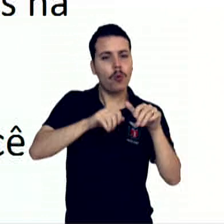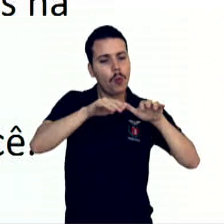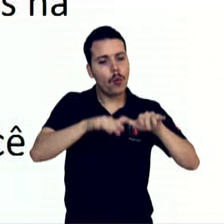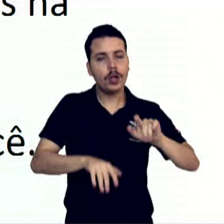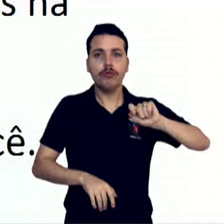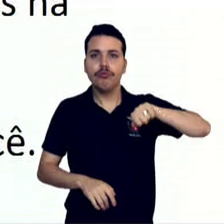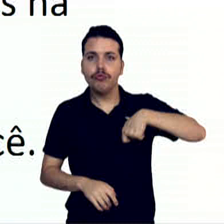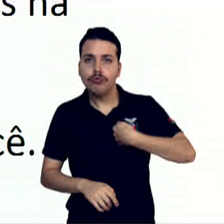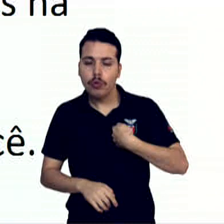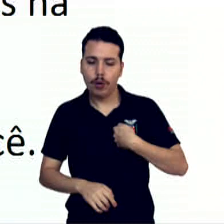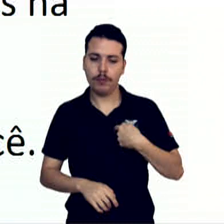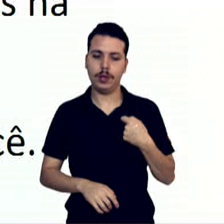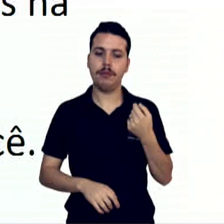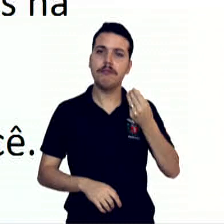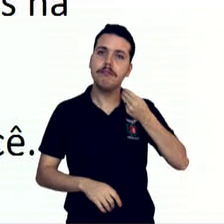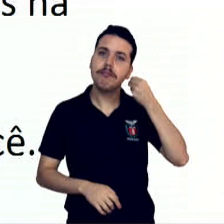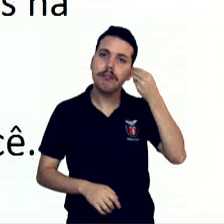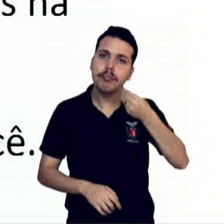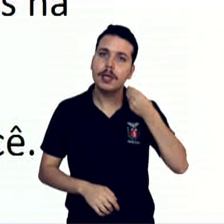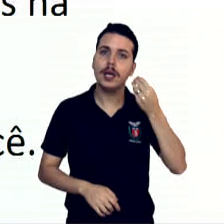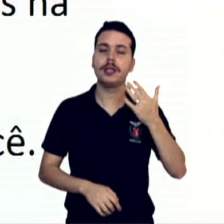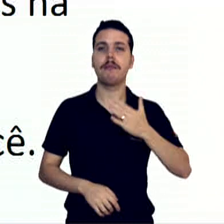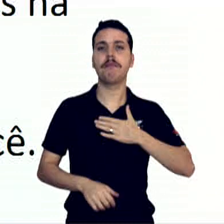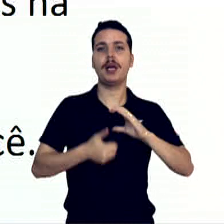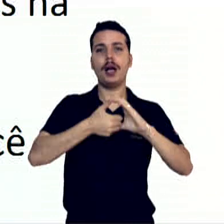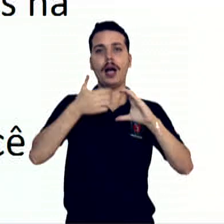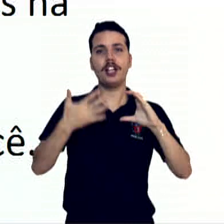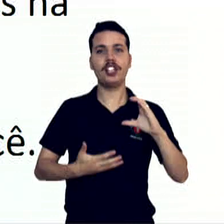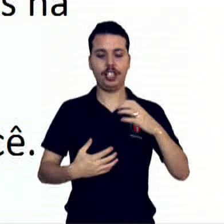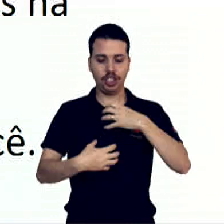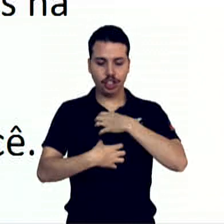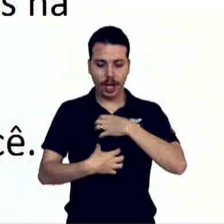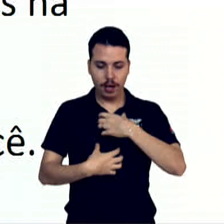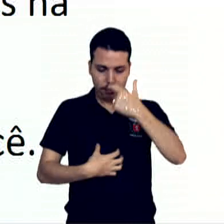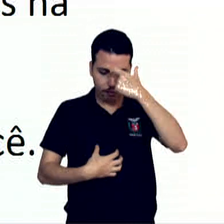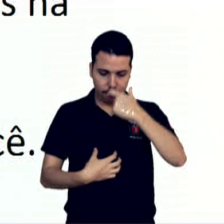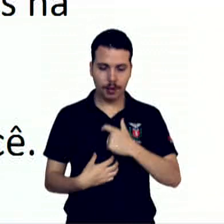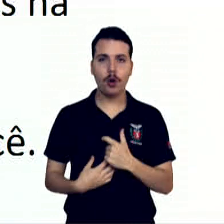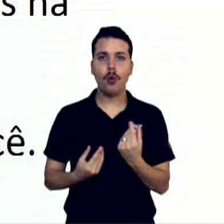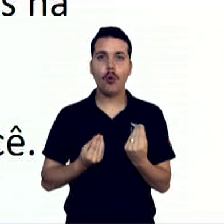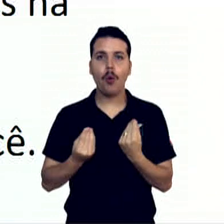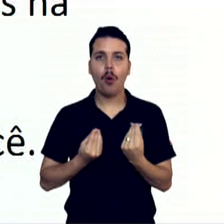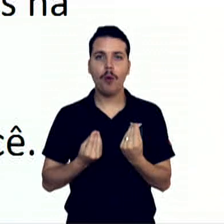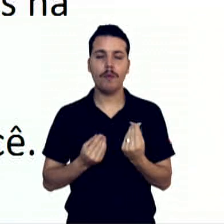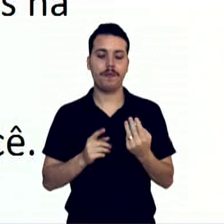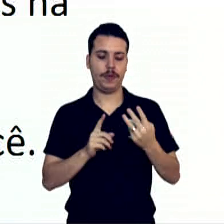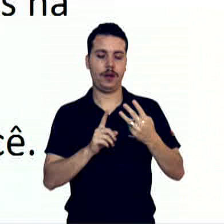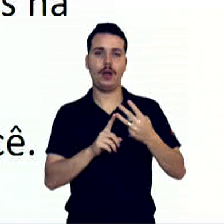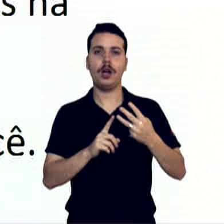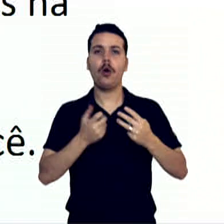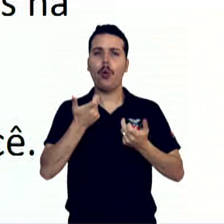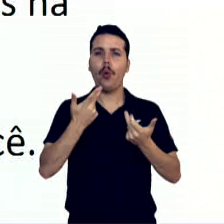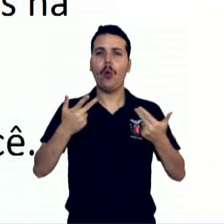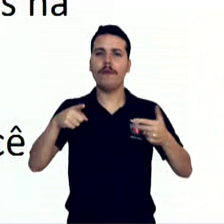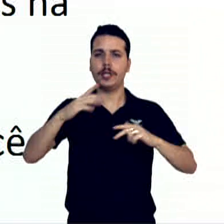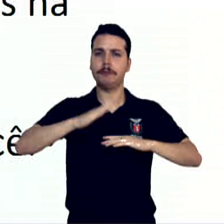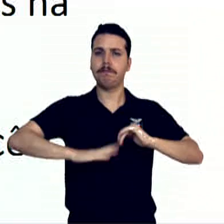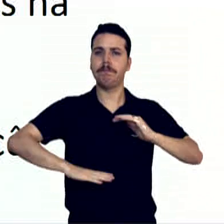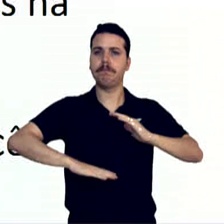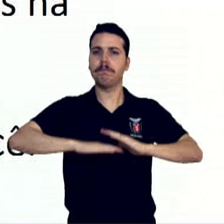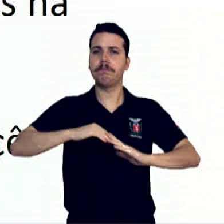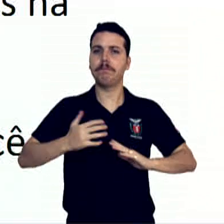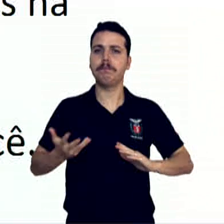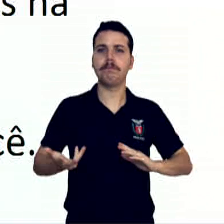suas qualificações, suas características de personalidade, os seus talentos, as técnicas que você domina, os